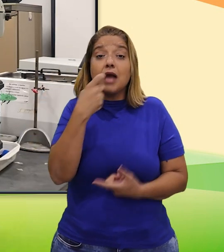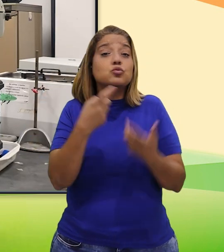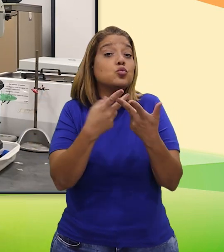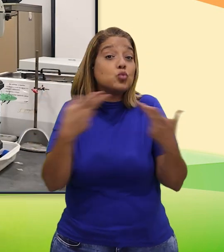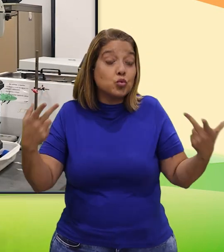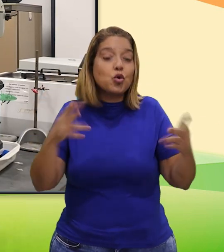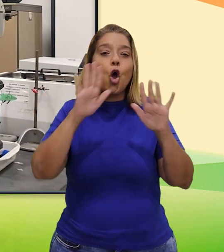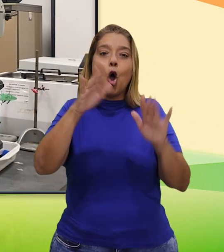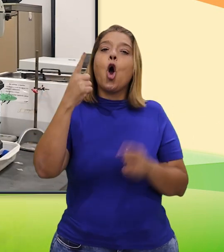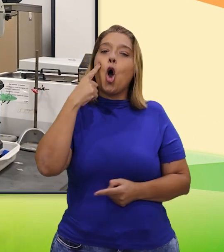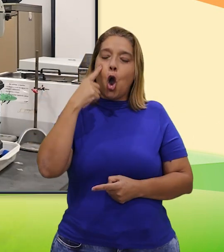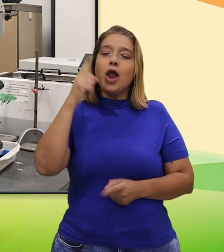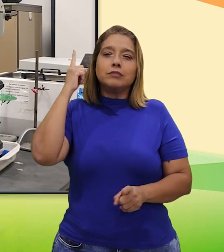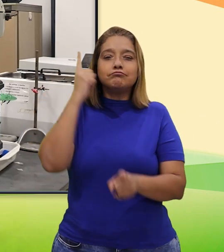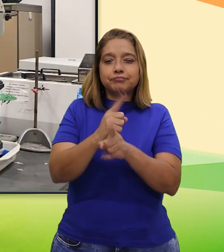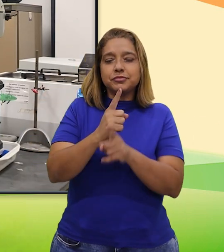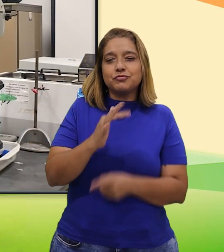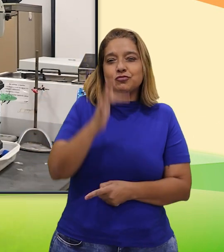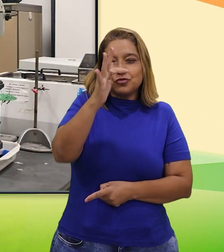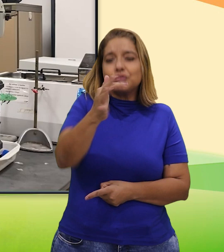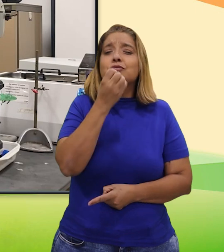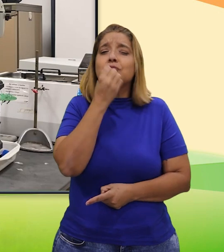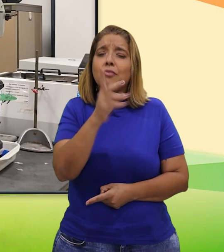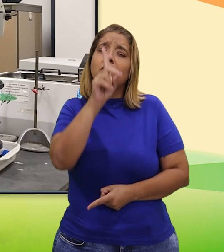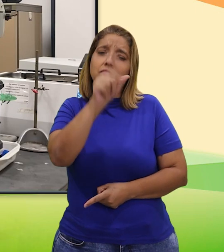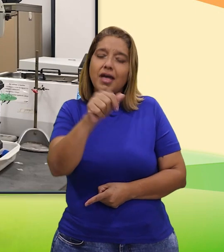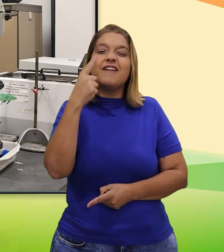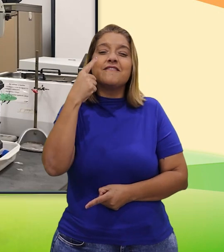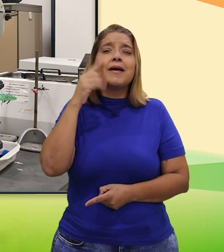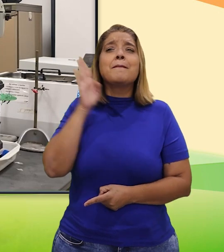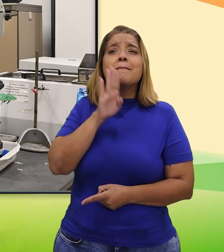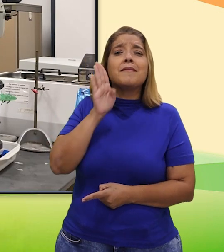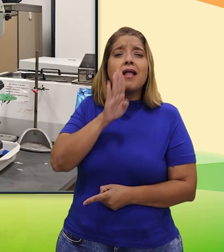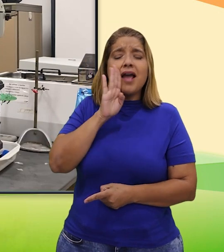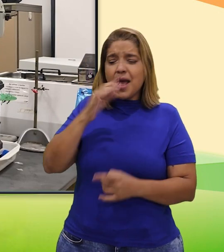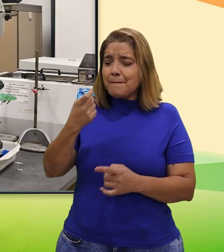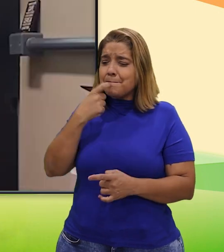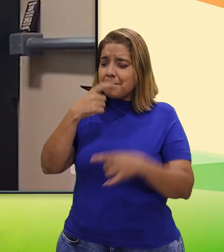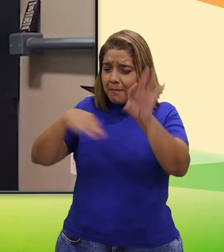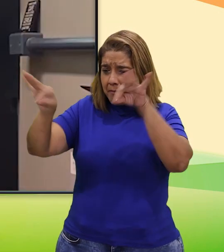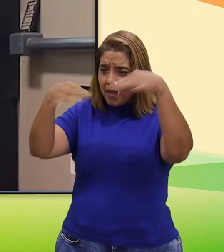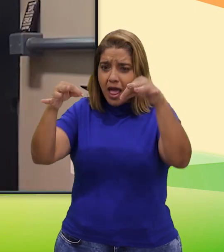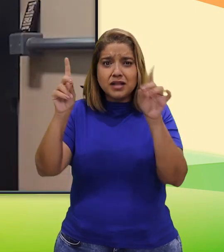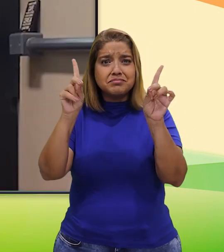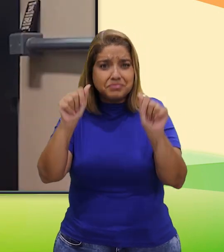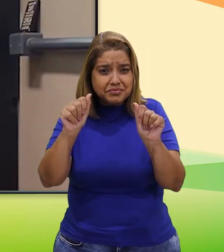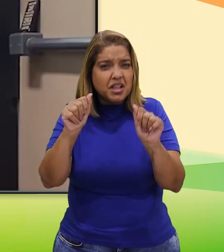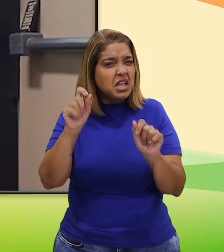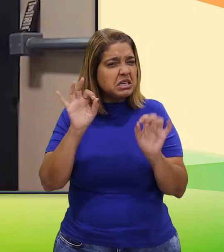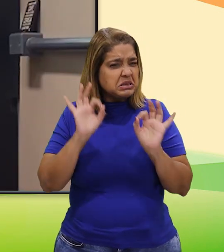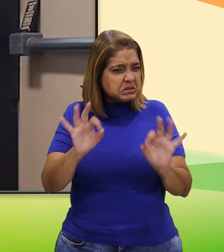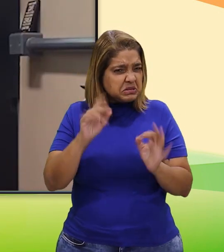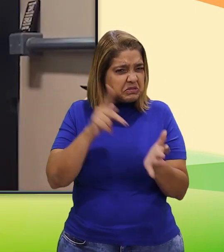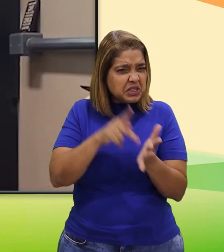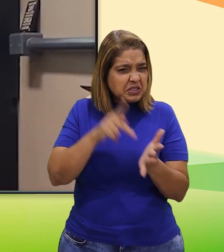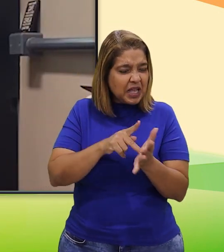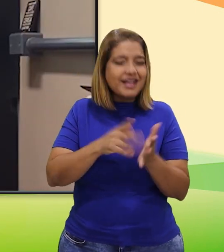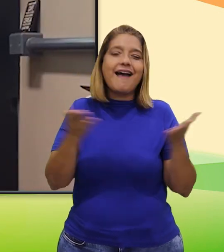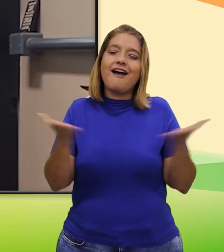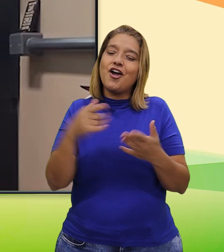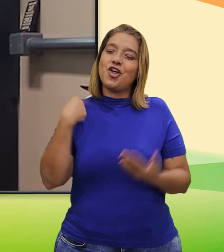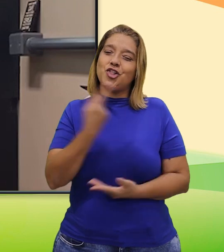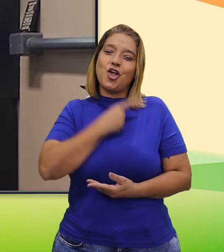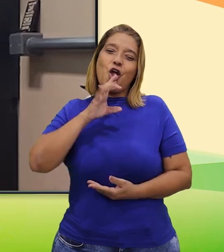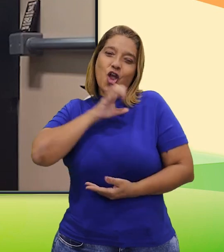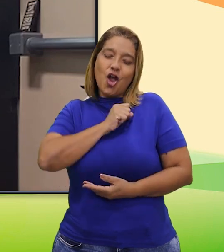plástico. E que sim, tem uma luz no fim do túnel, ou melhor, um plástico legal, será? Se tem uma coisa que a gente gosta é